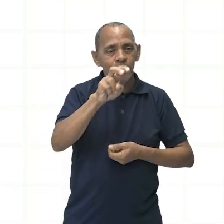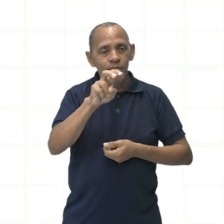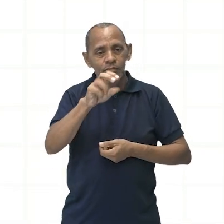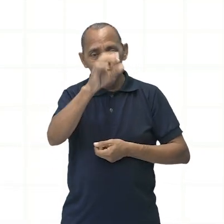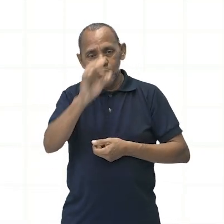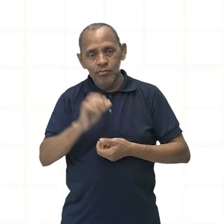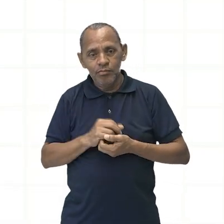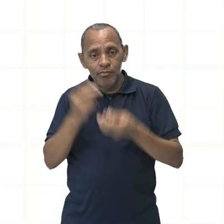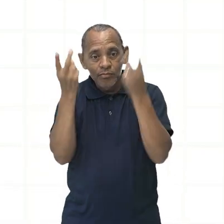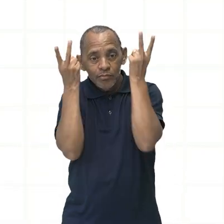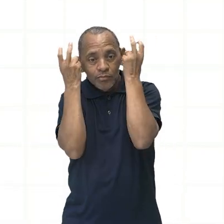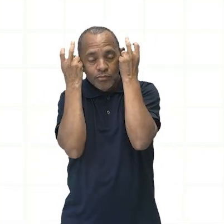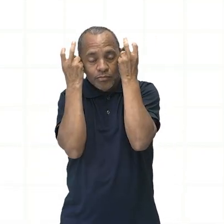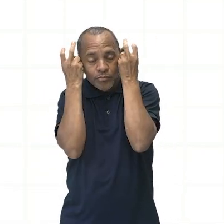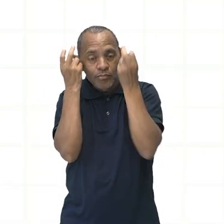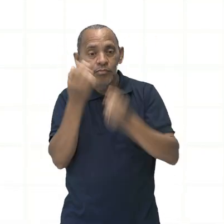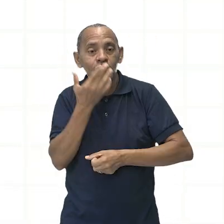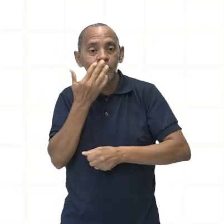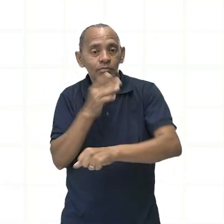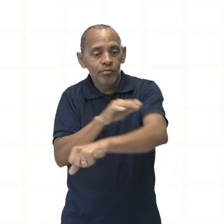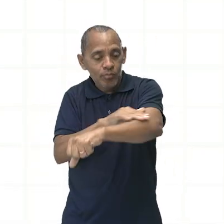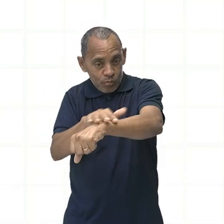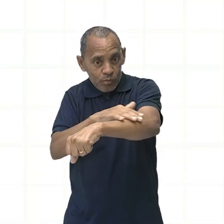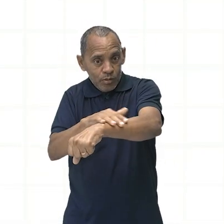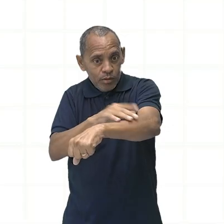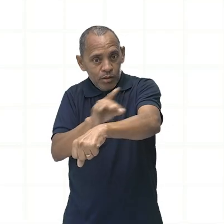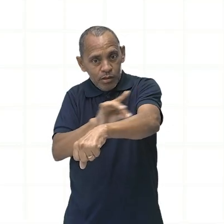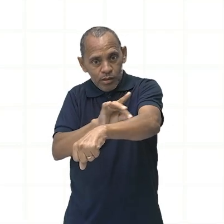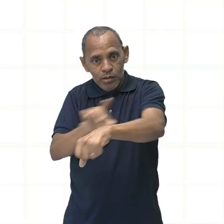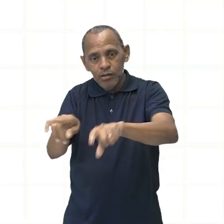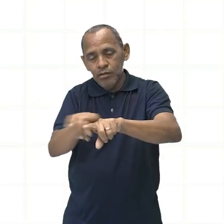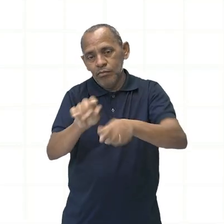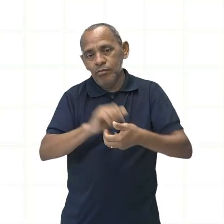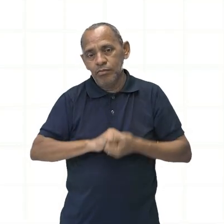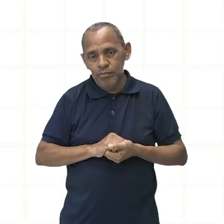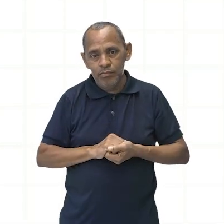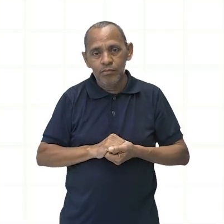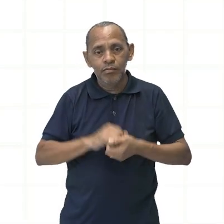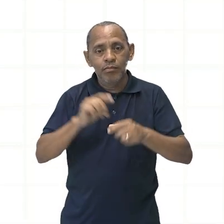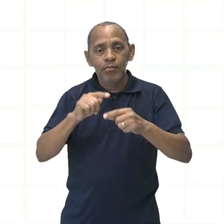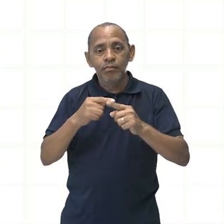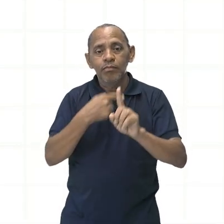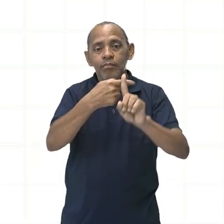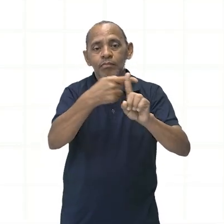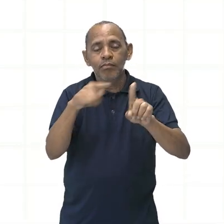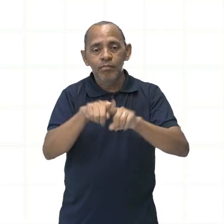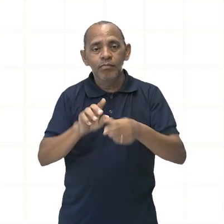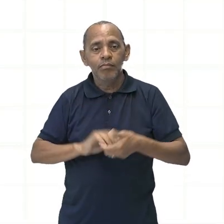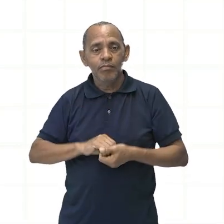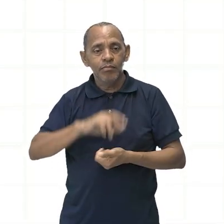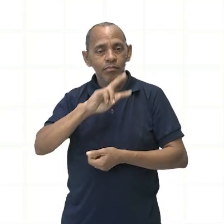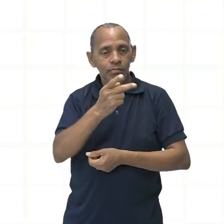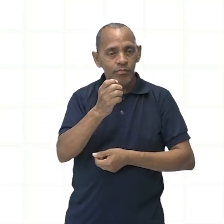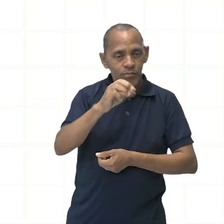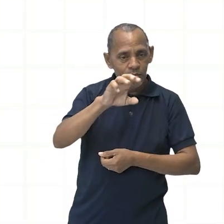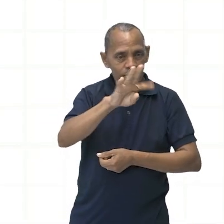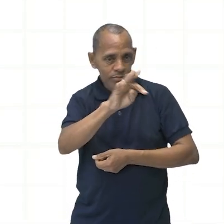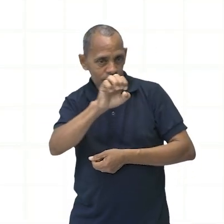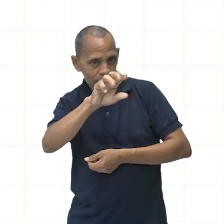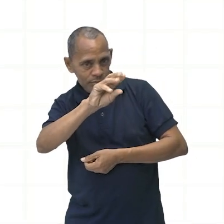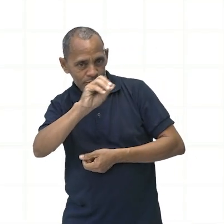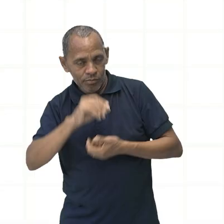P maiúsculo quanto o alelo P minúsculo. Desse cruzamento, nós vamos ter 25% de coelhos de pelagem